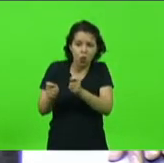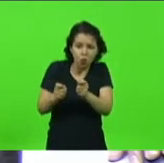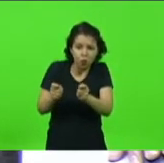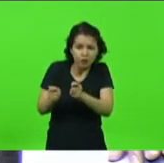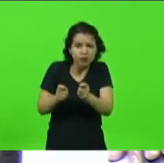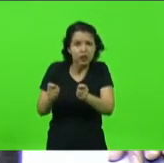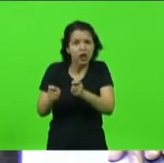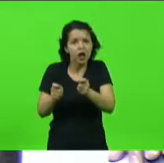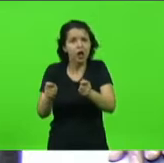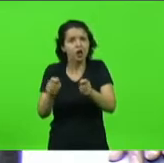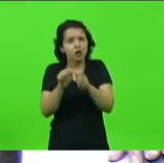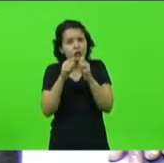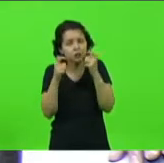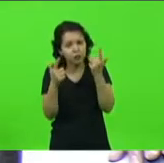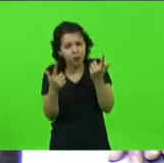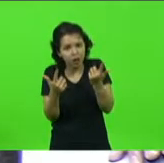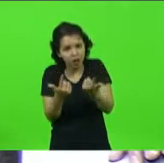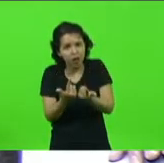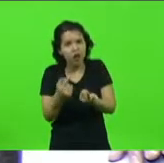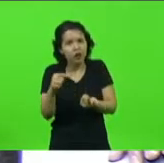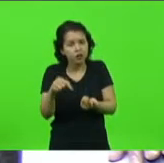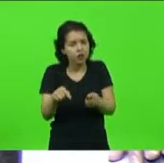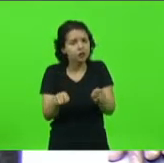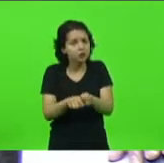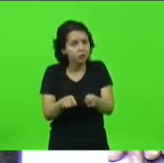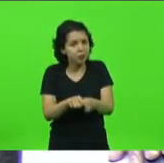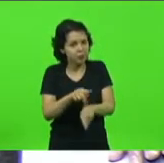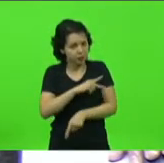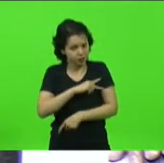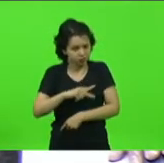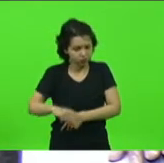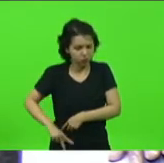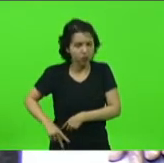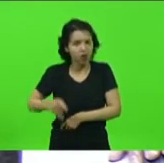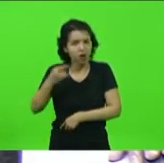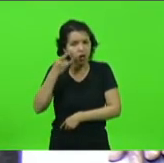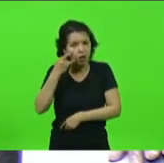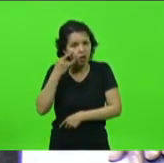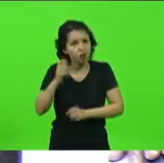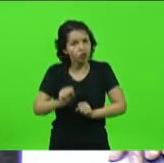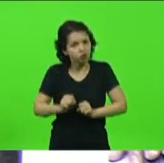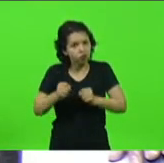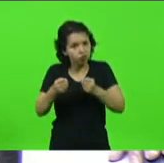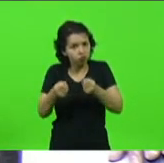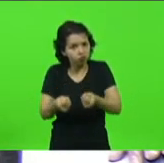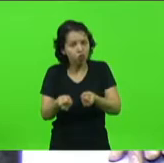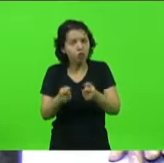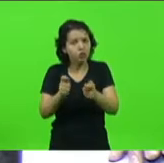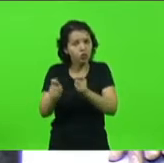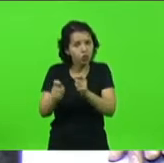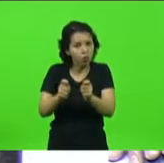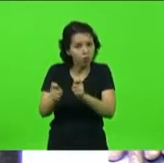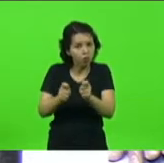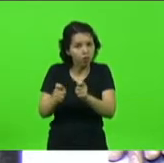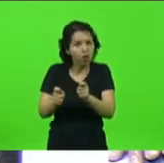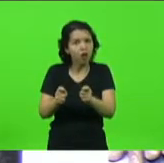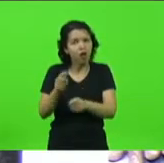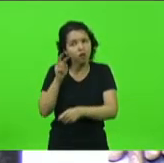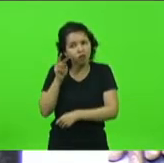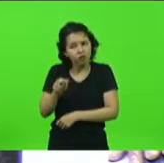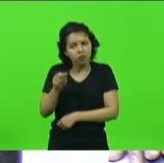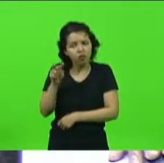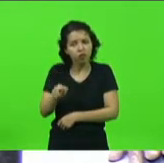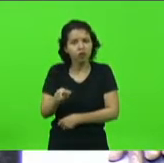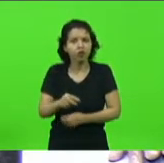A Assembleia Legislativa aqui, na presidência do deputado Mauro, tem feito um esforço extraordinário para economizar, a gente está acompanhando isso aí.